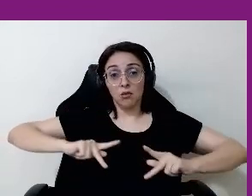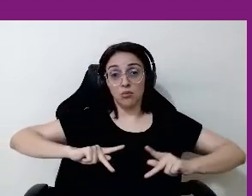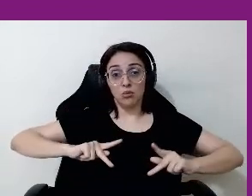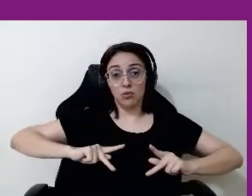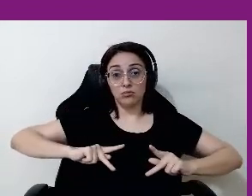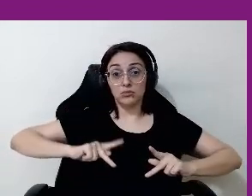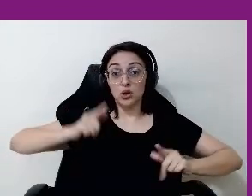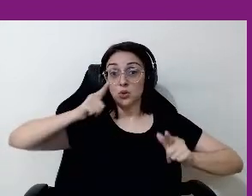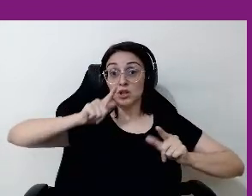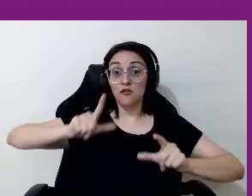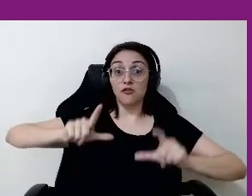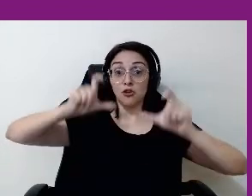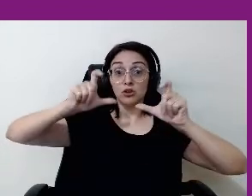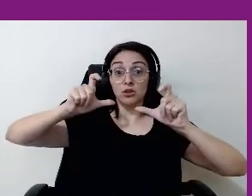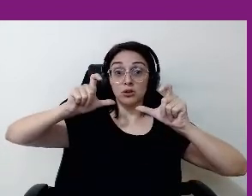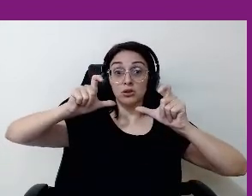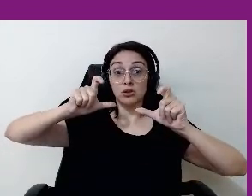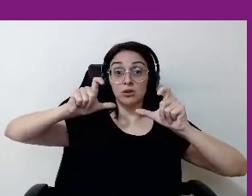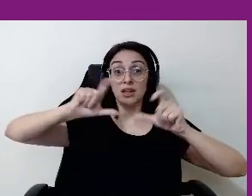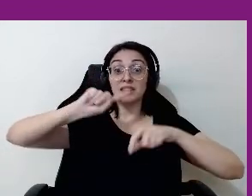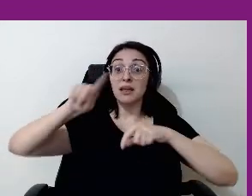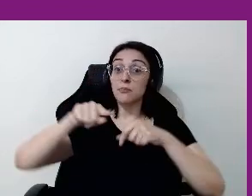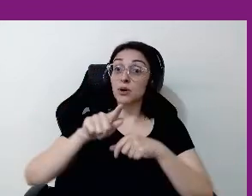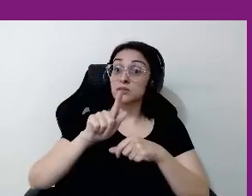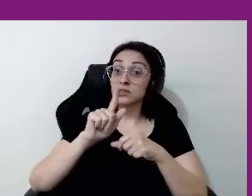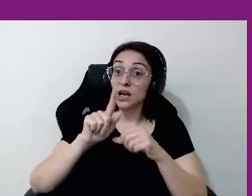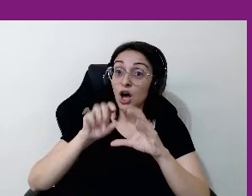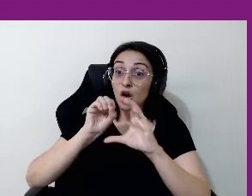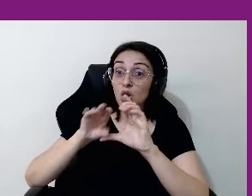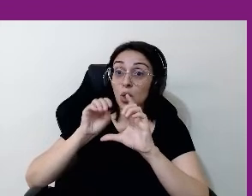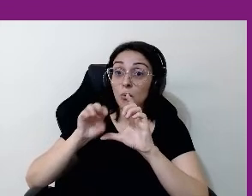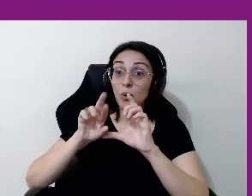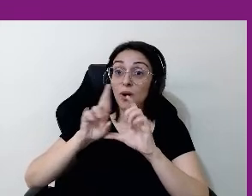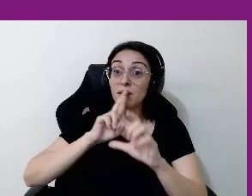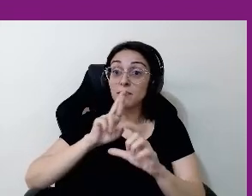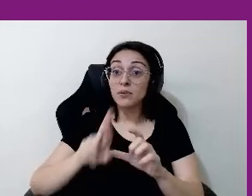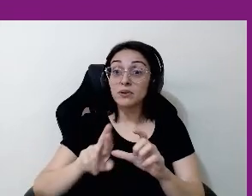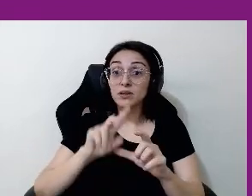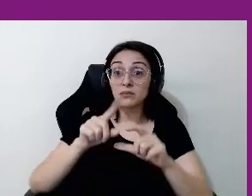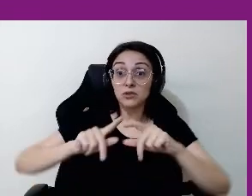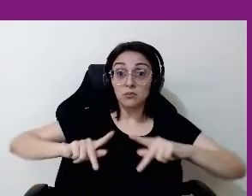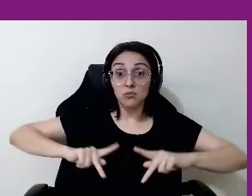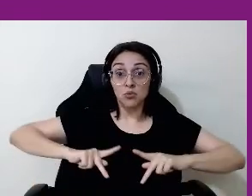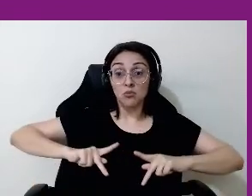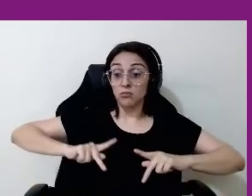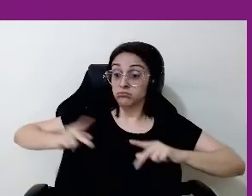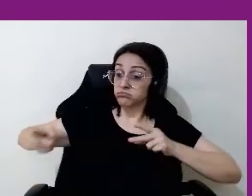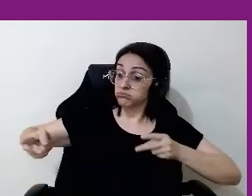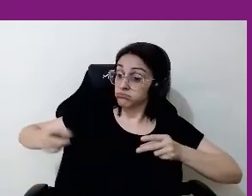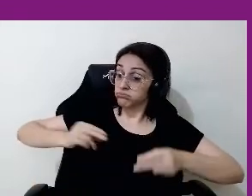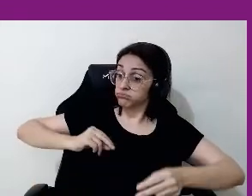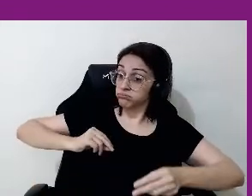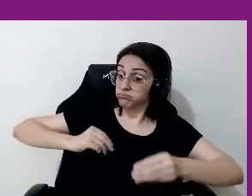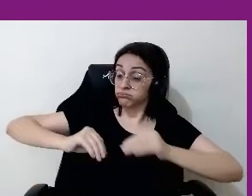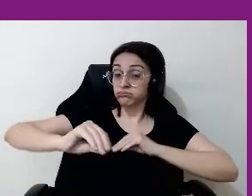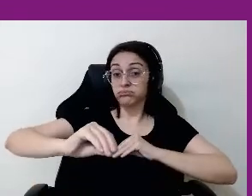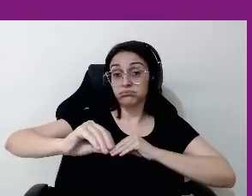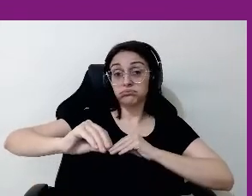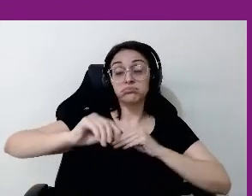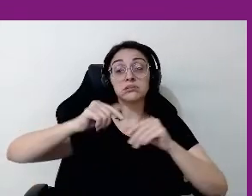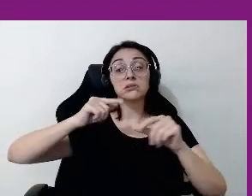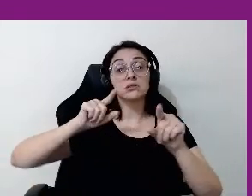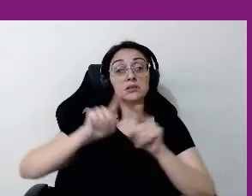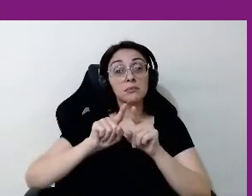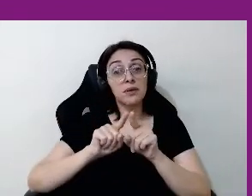Eu consegui fotografar que ele apareceu até no Globo Repórter, né, quando transplantado de pulmão na COVID, e aqui o pulmão que